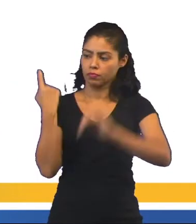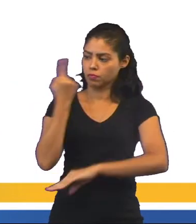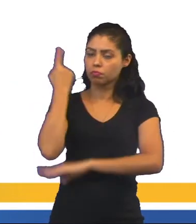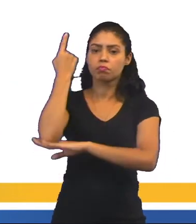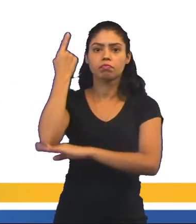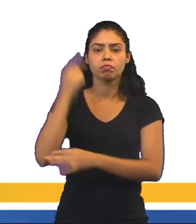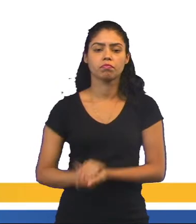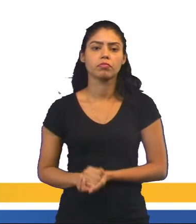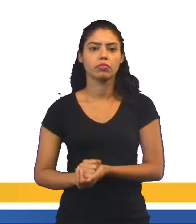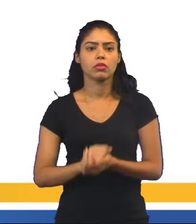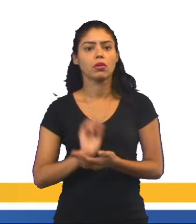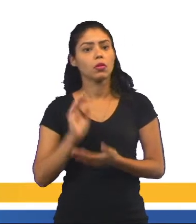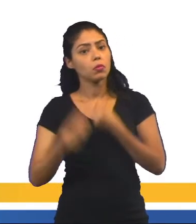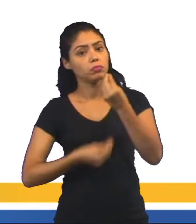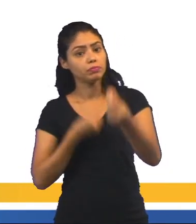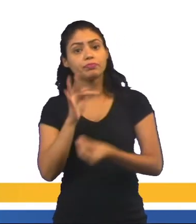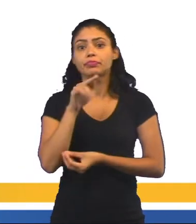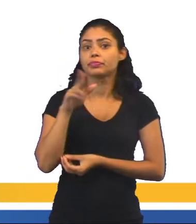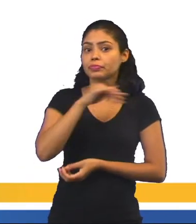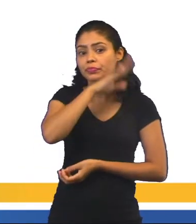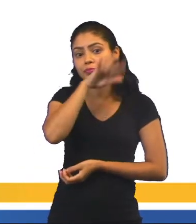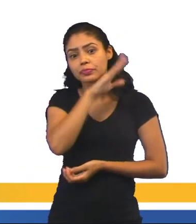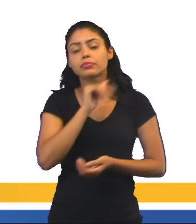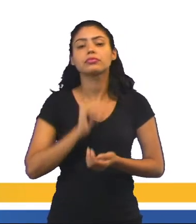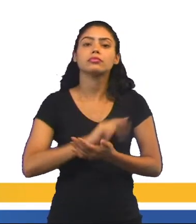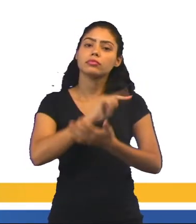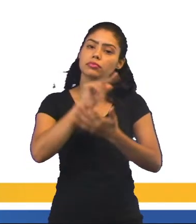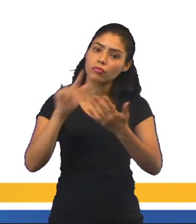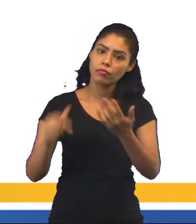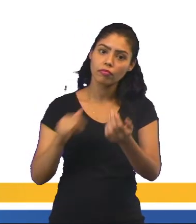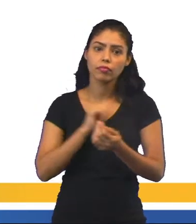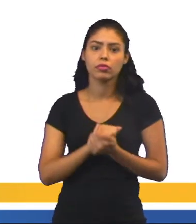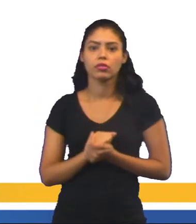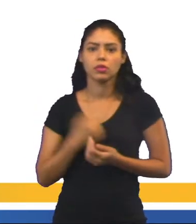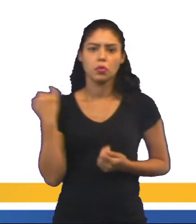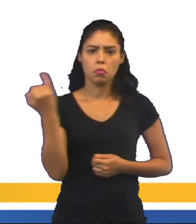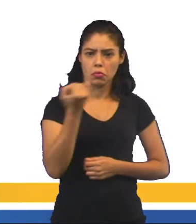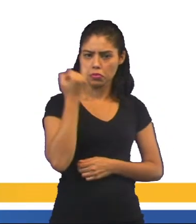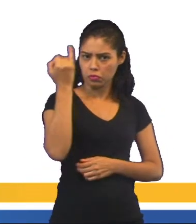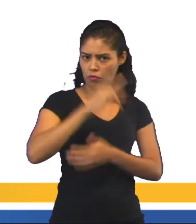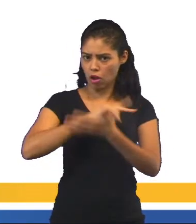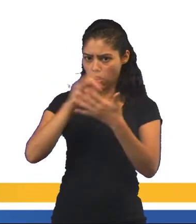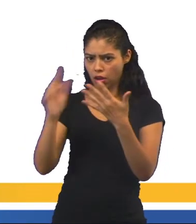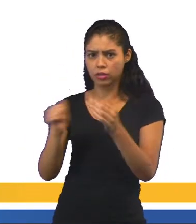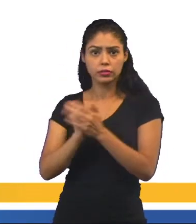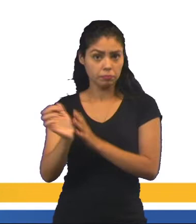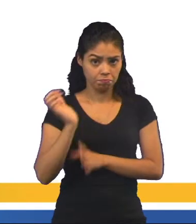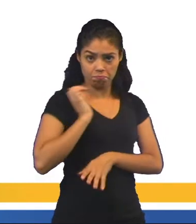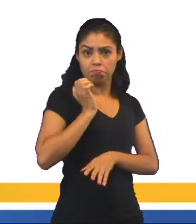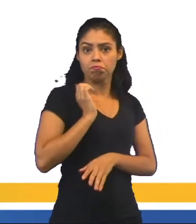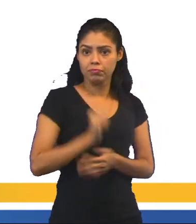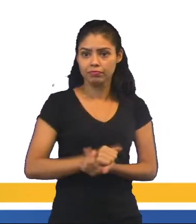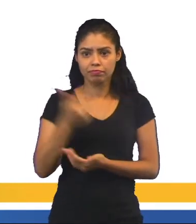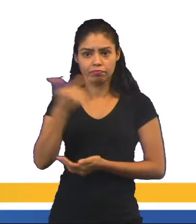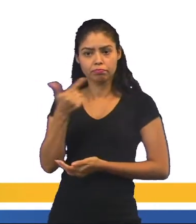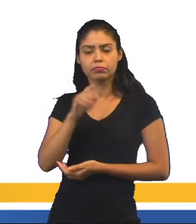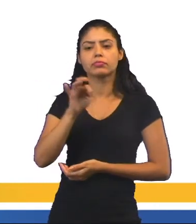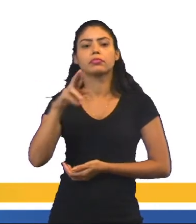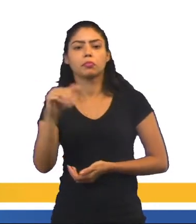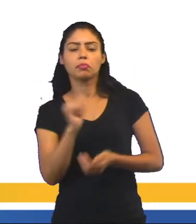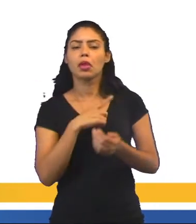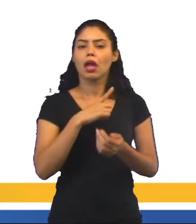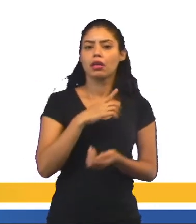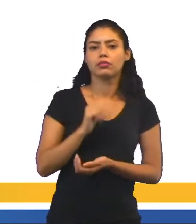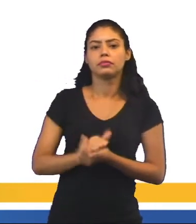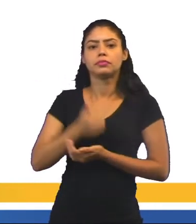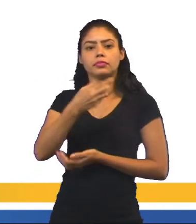altura. Quanto à fauna amazônica, o bioma amazônico possui uma fauna extremamente diversificada e rica. Segundo a Embrapa, há nesse